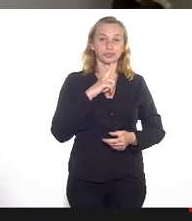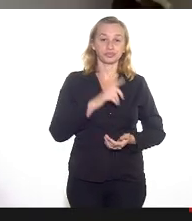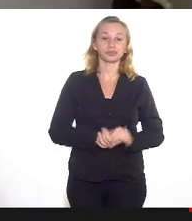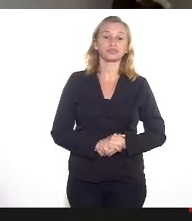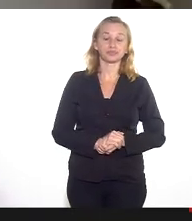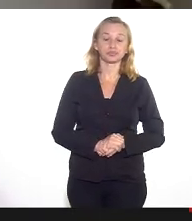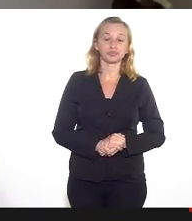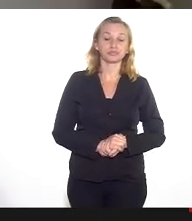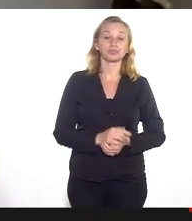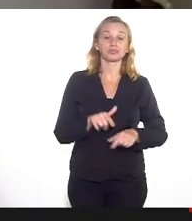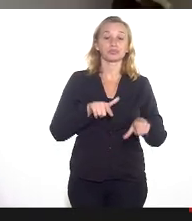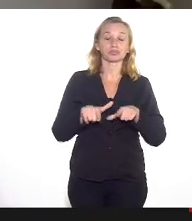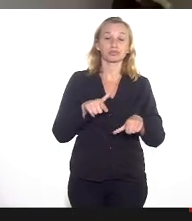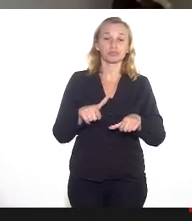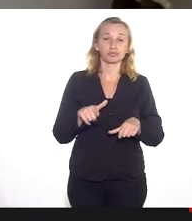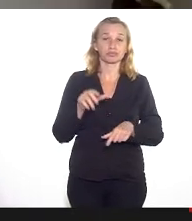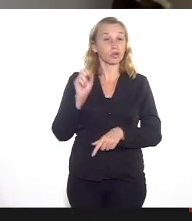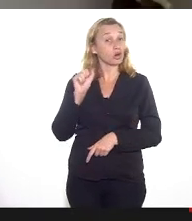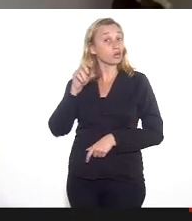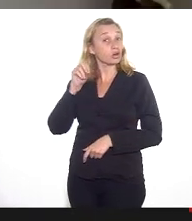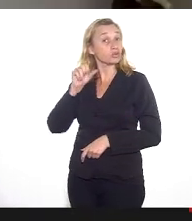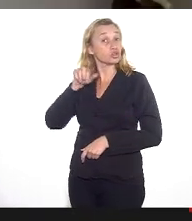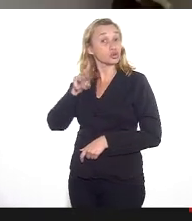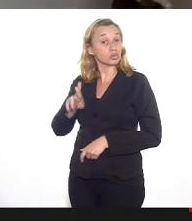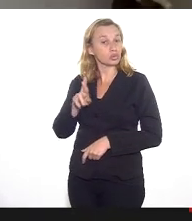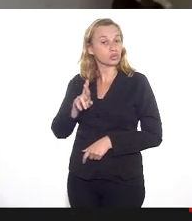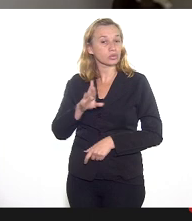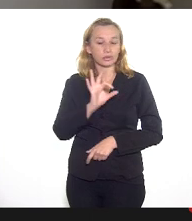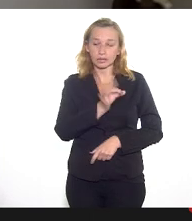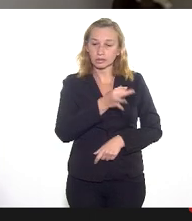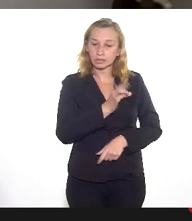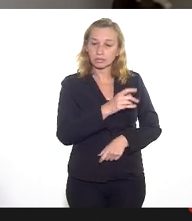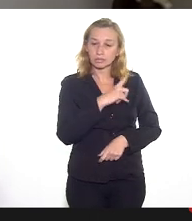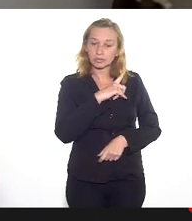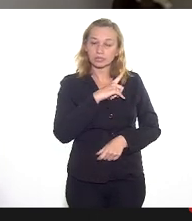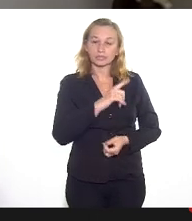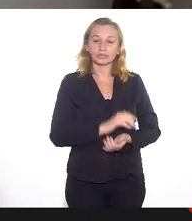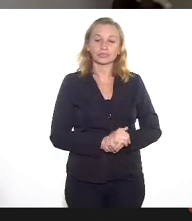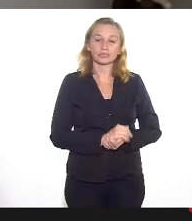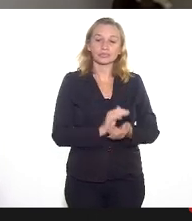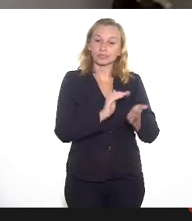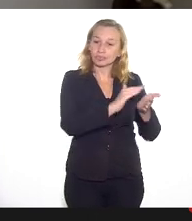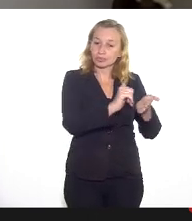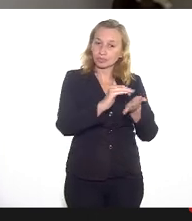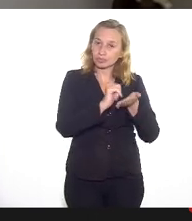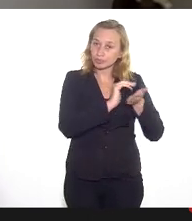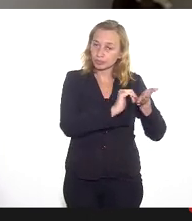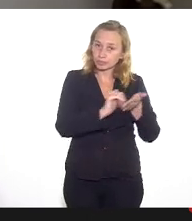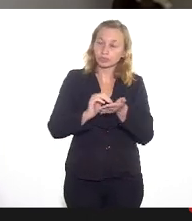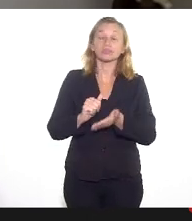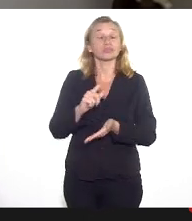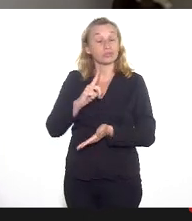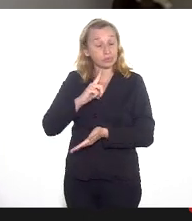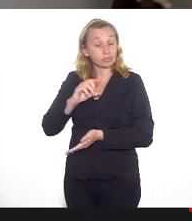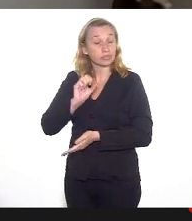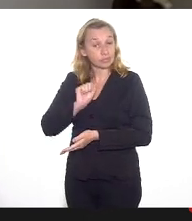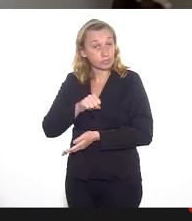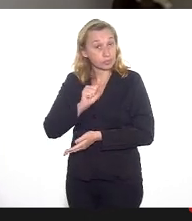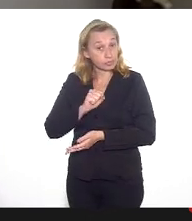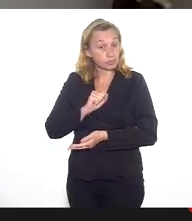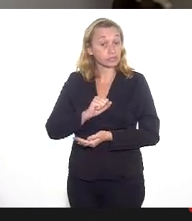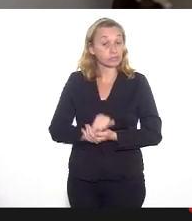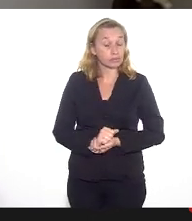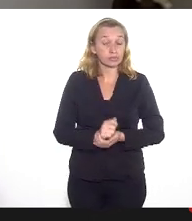qual é o papel do auditor? Né? O papel do auditor é garantir justamente que esses gastos eles existem, né, que eles estão